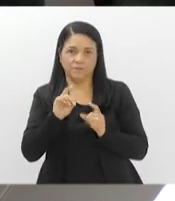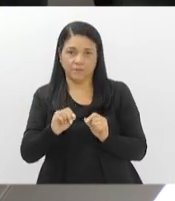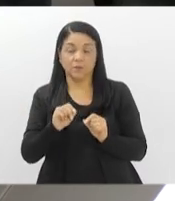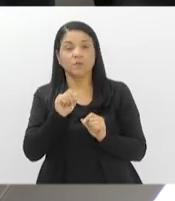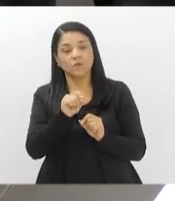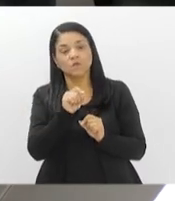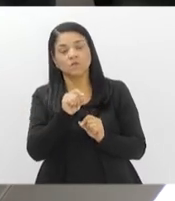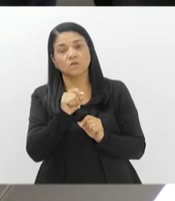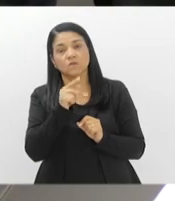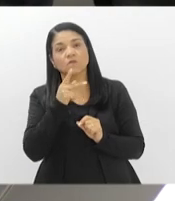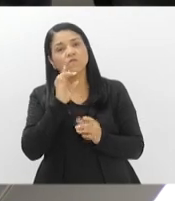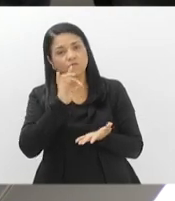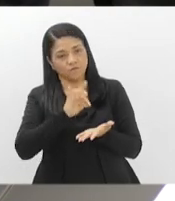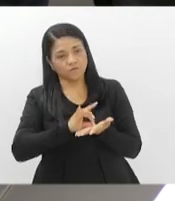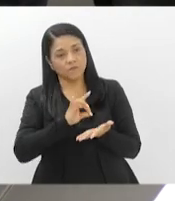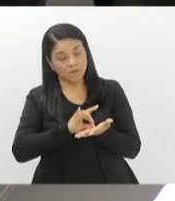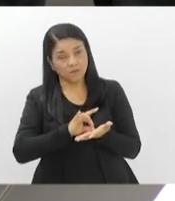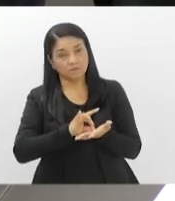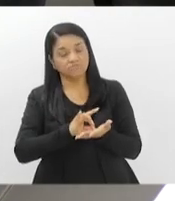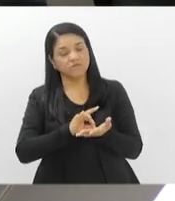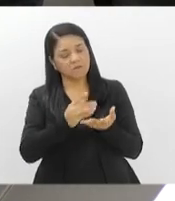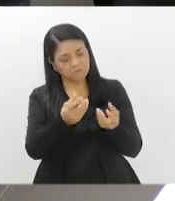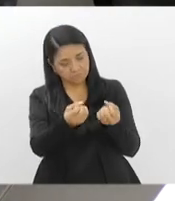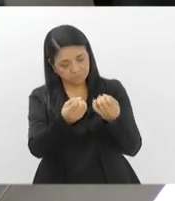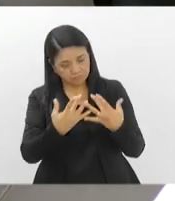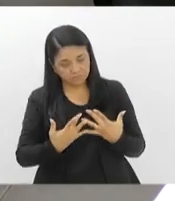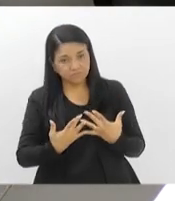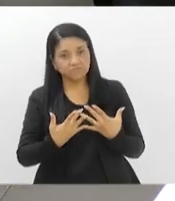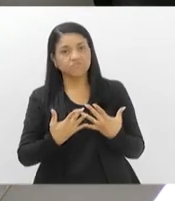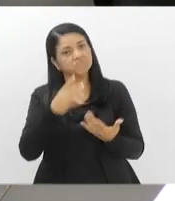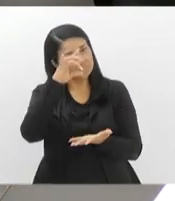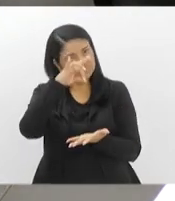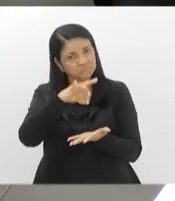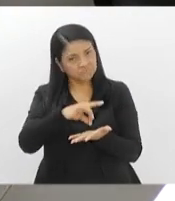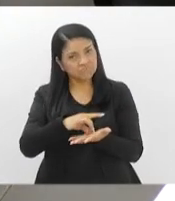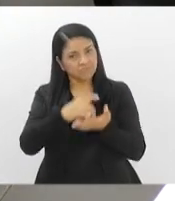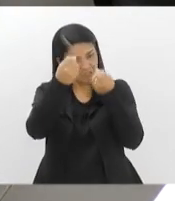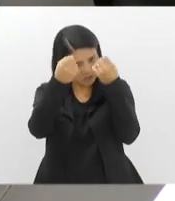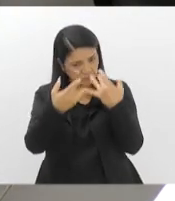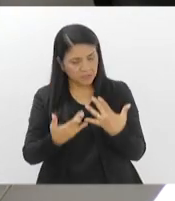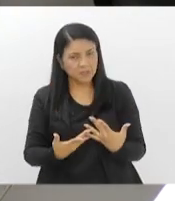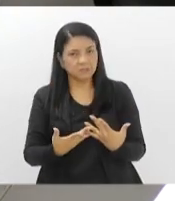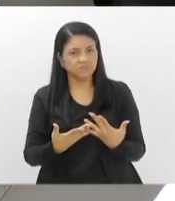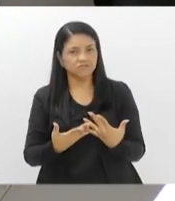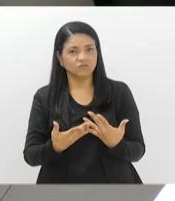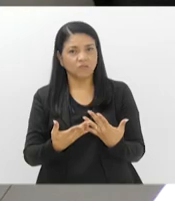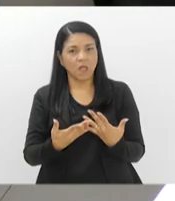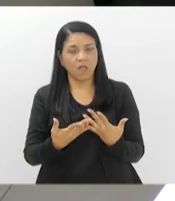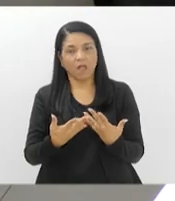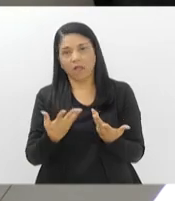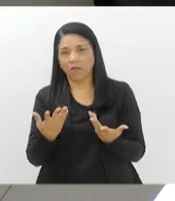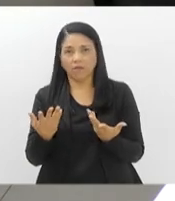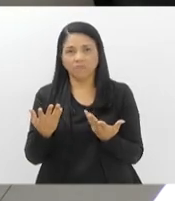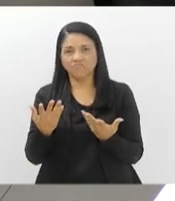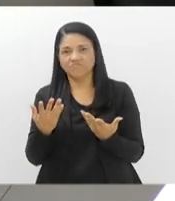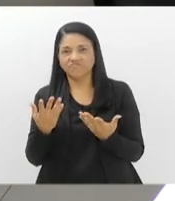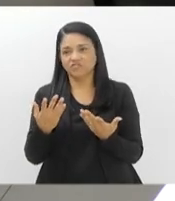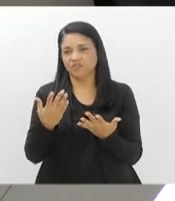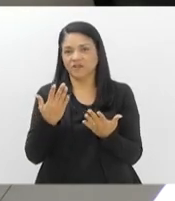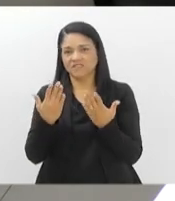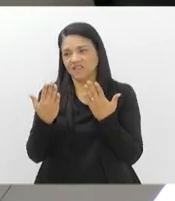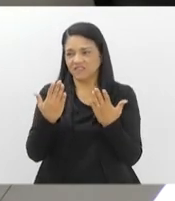falou sejam verdadeiros e traga aqui pra gente a pura verdade fantasiar coisas que não existam